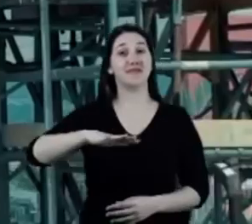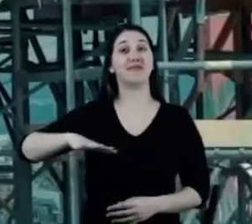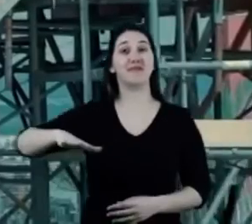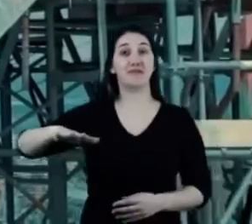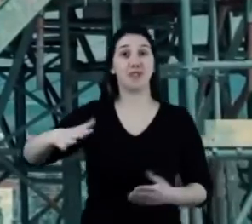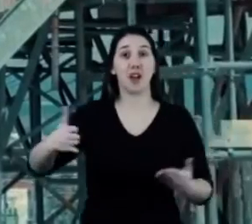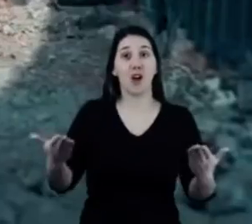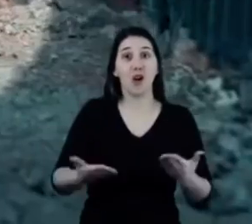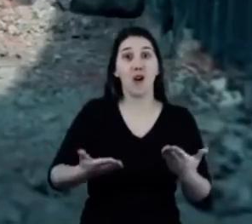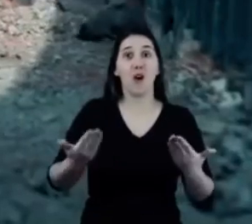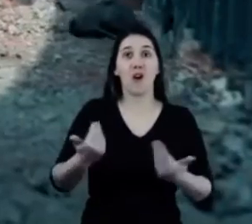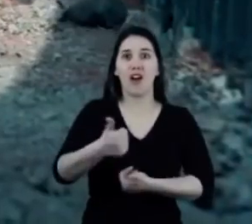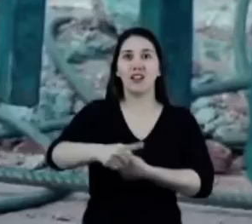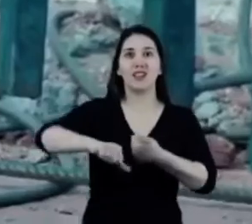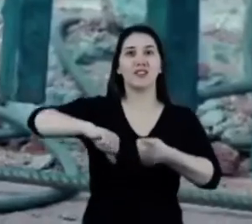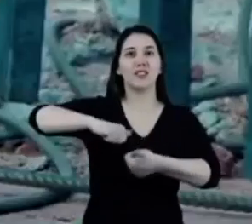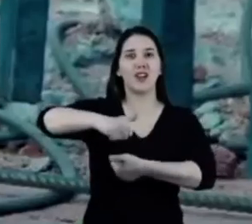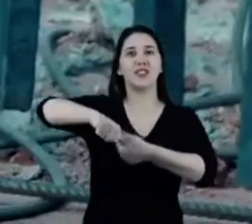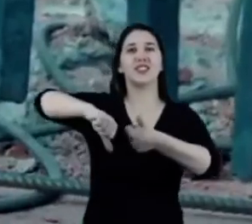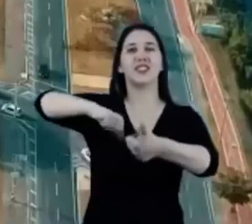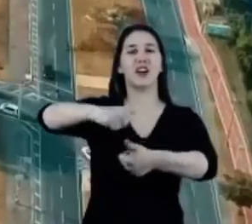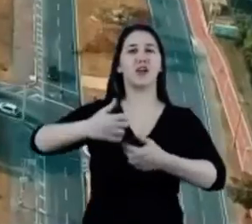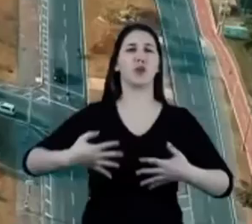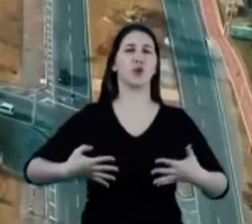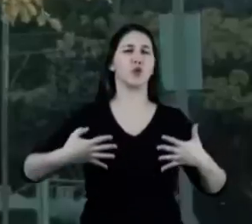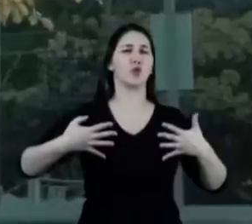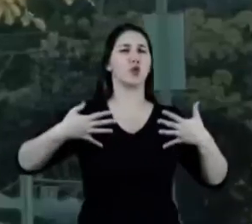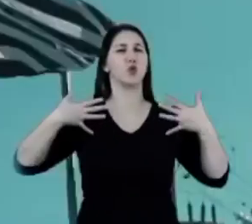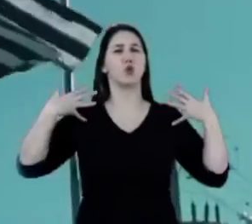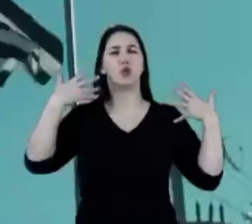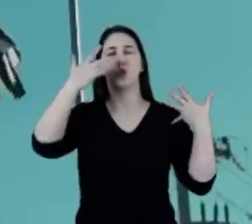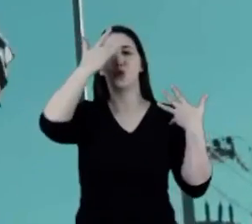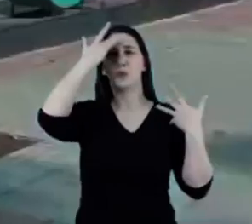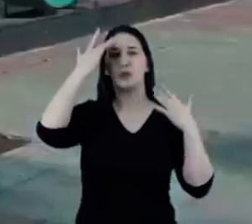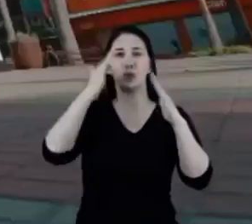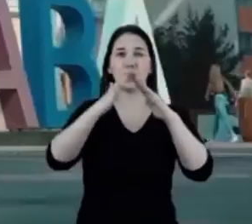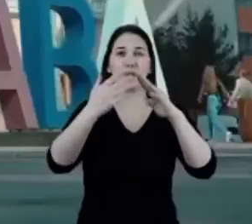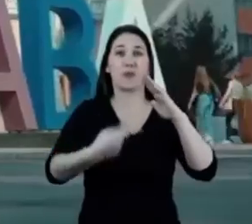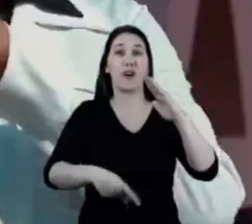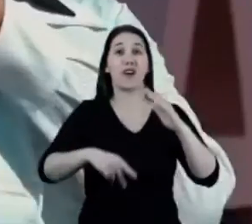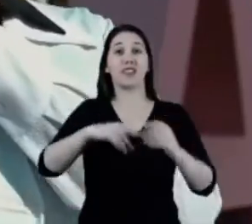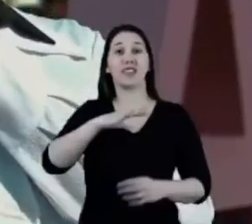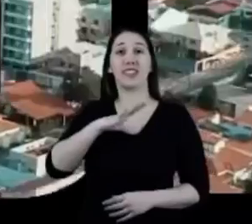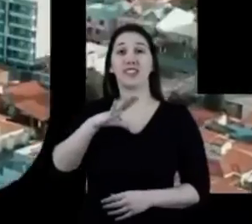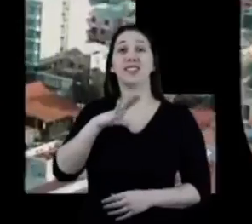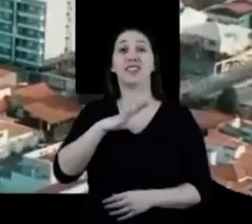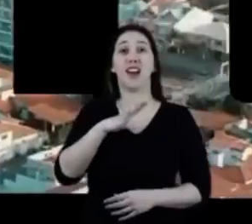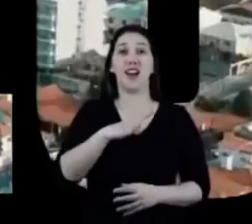obra se transforma em mais orgulho para quem mora em uma cidade.